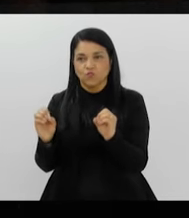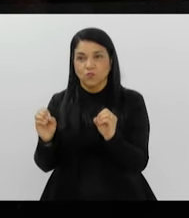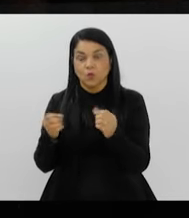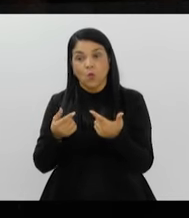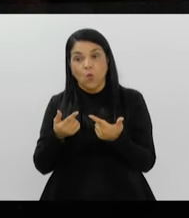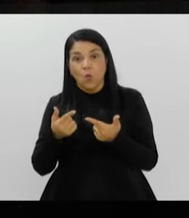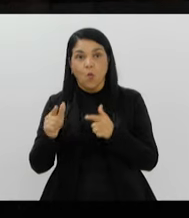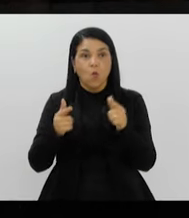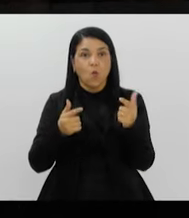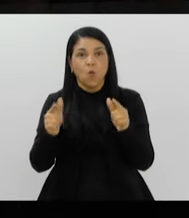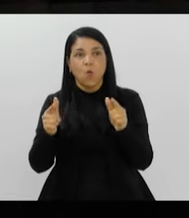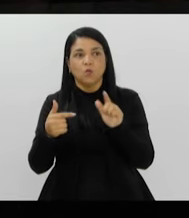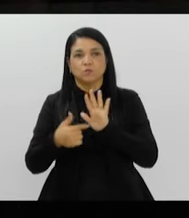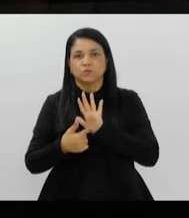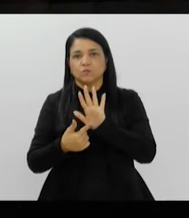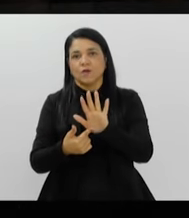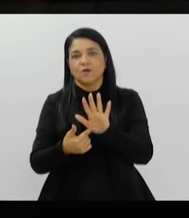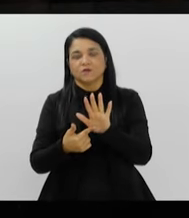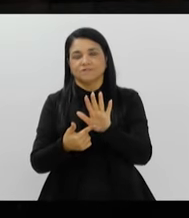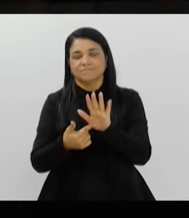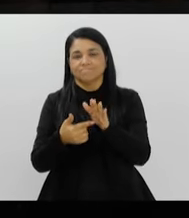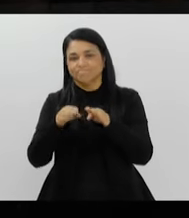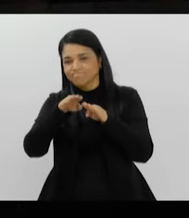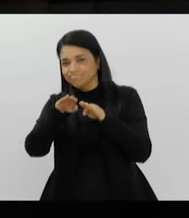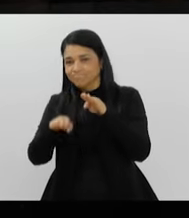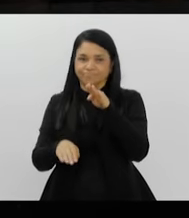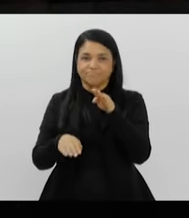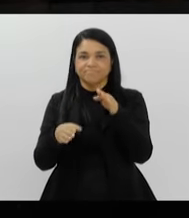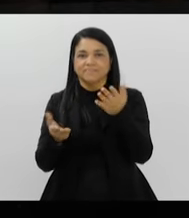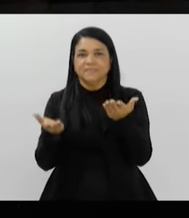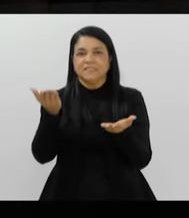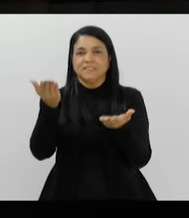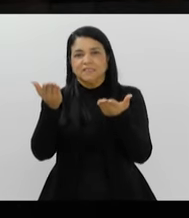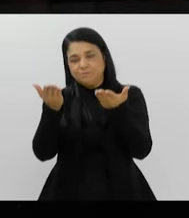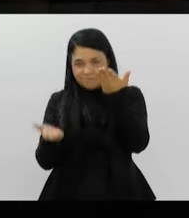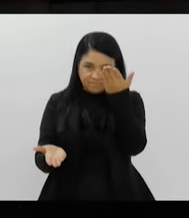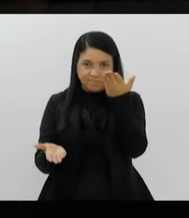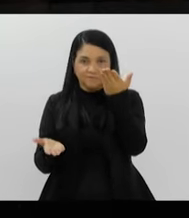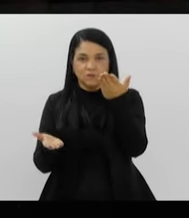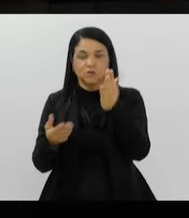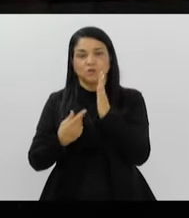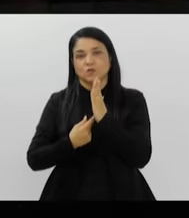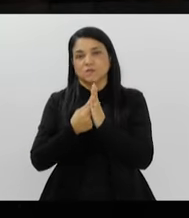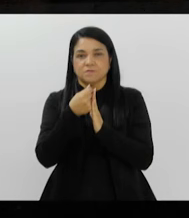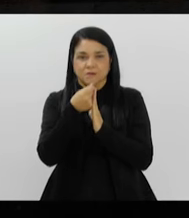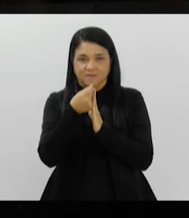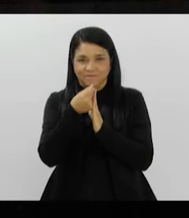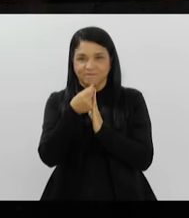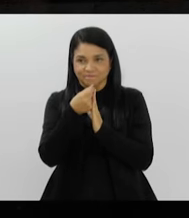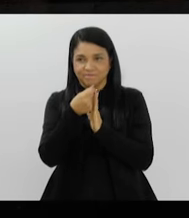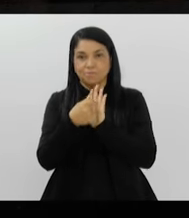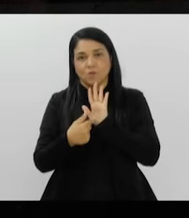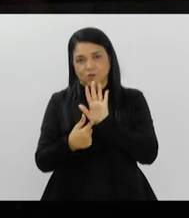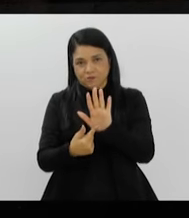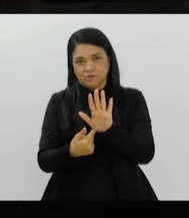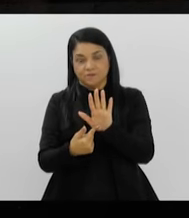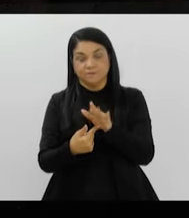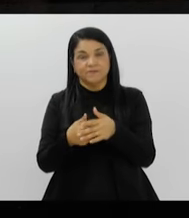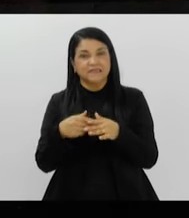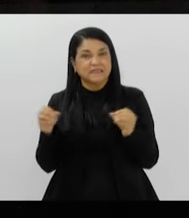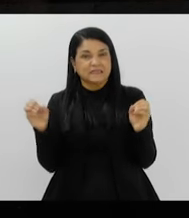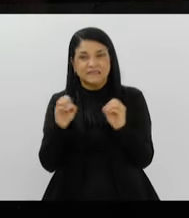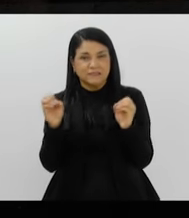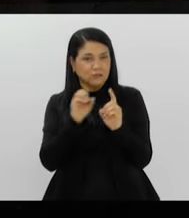outro desequilíbrio total no orçamento. Porque nenhuma